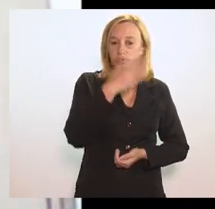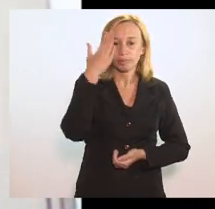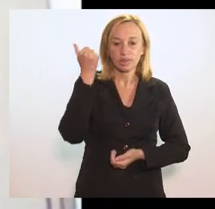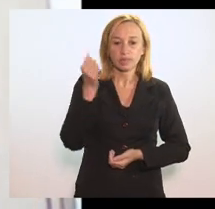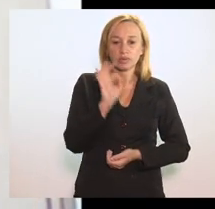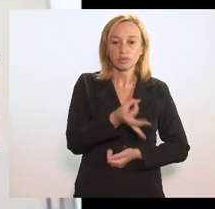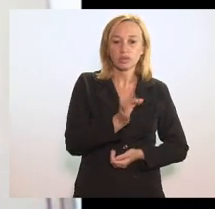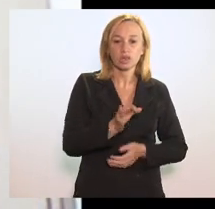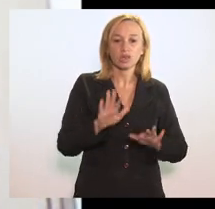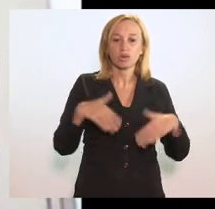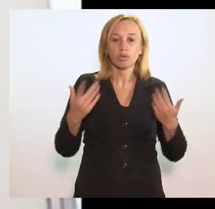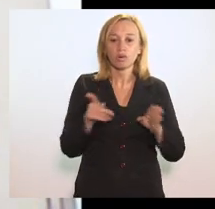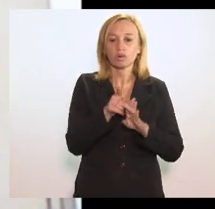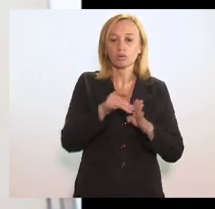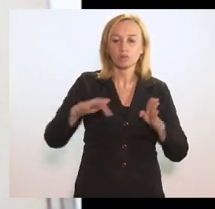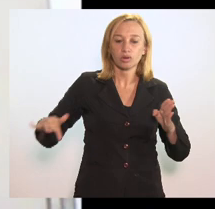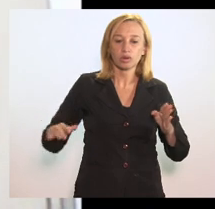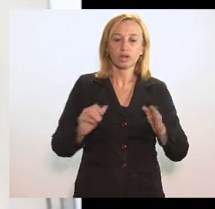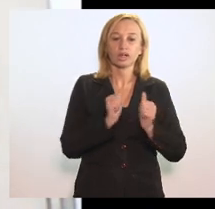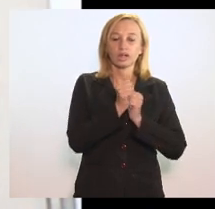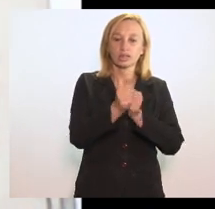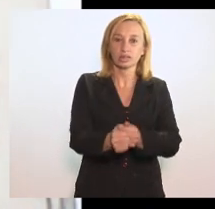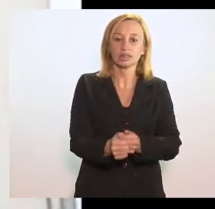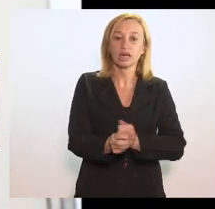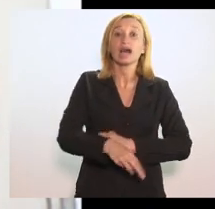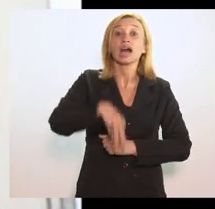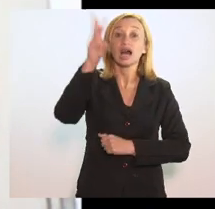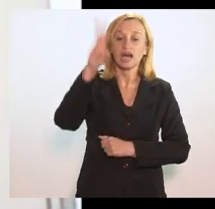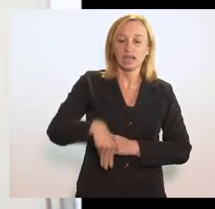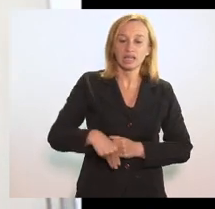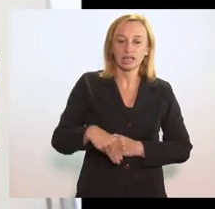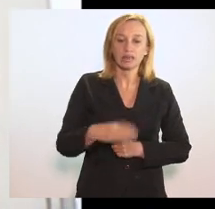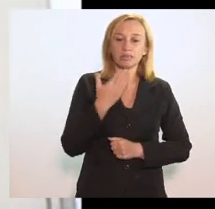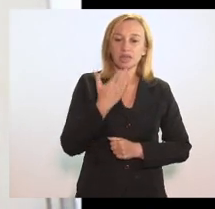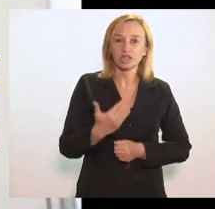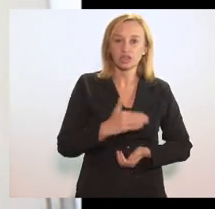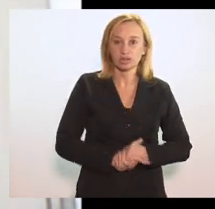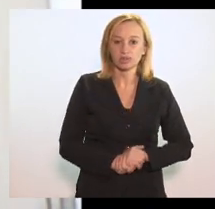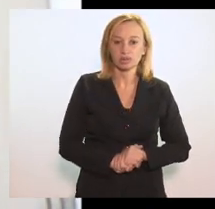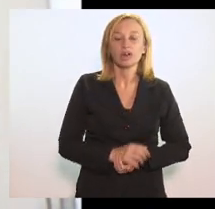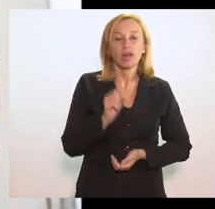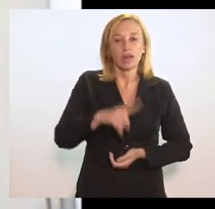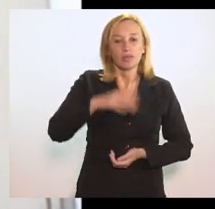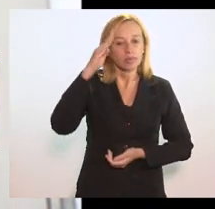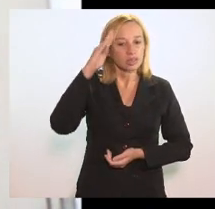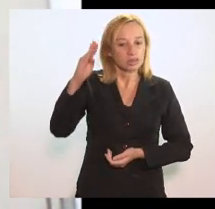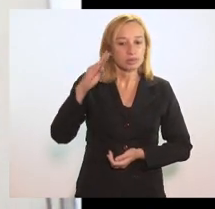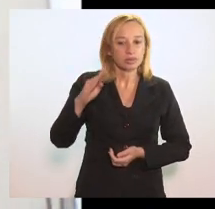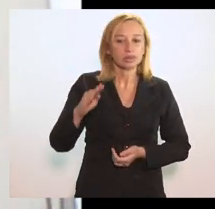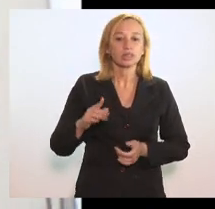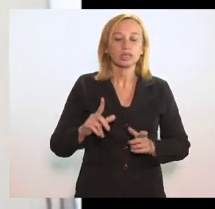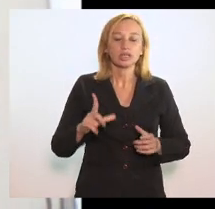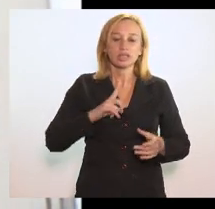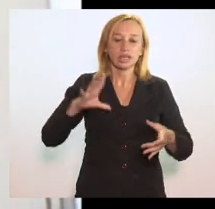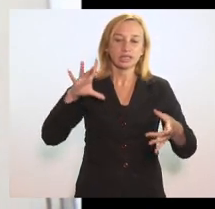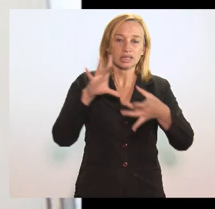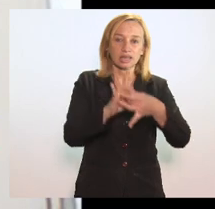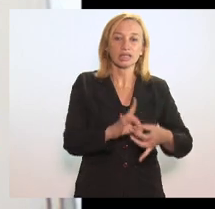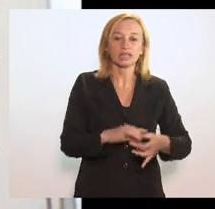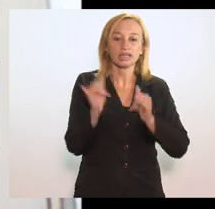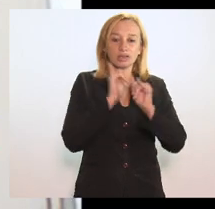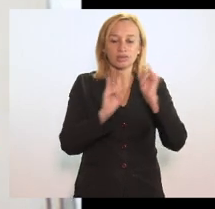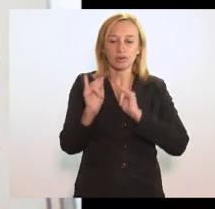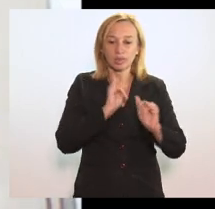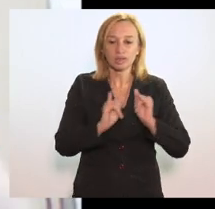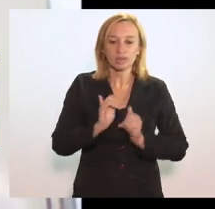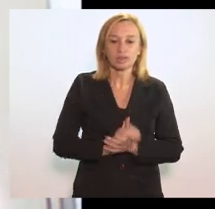certo quais são os protocolos a serem seguidos, a quem recorrer. Então, é fundamental que esse canal exista. E aí eu até